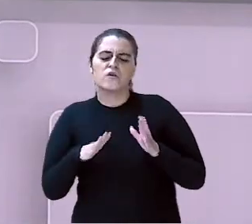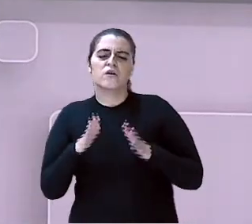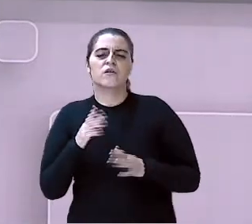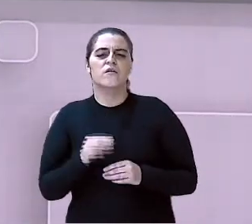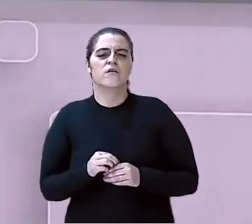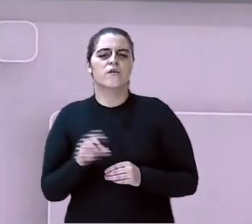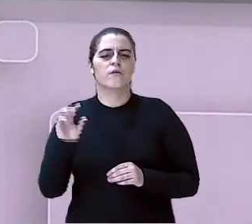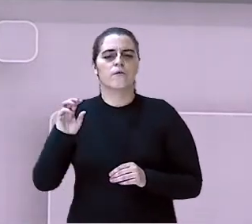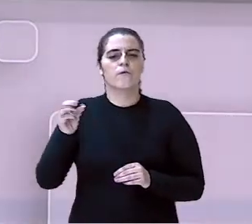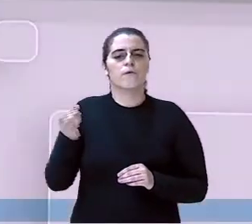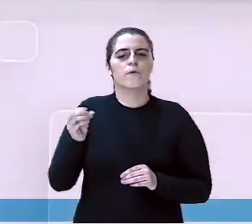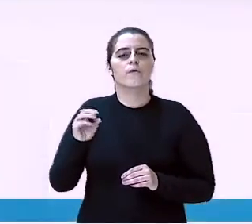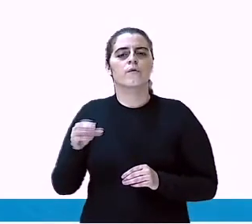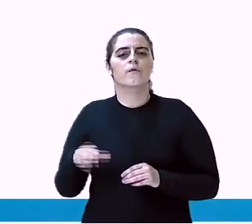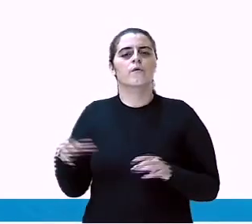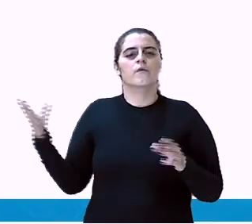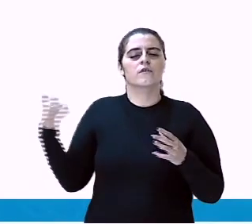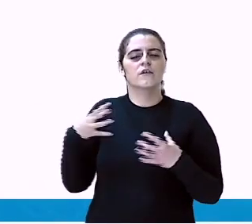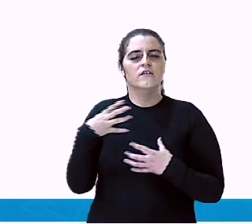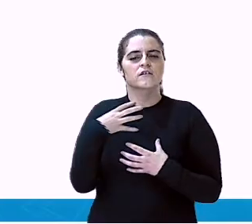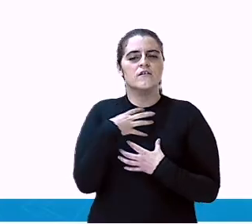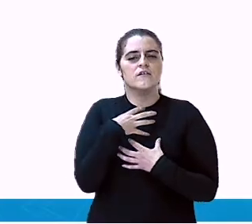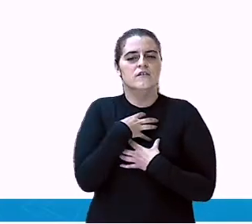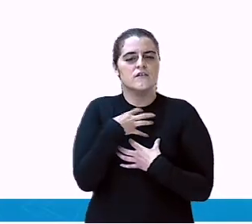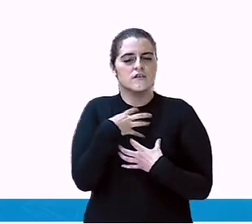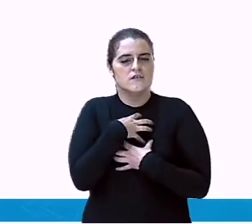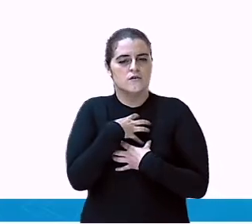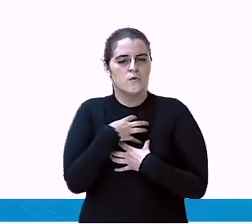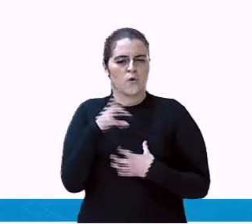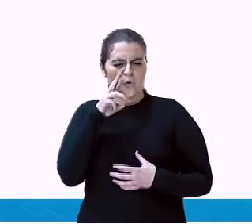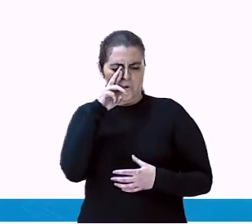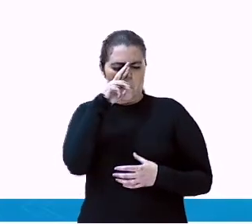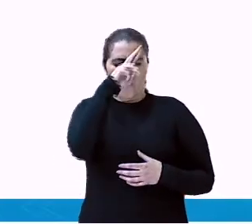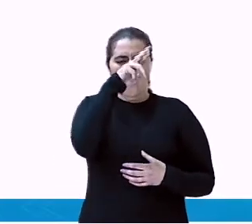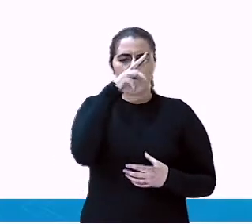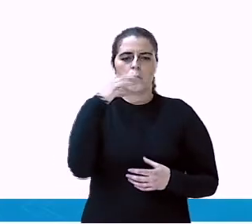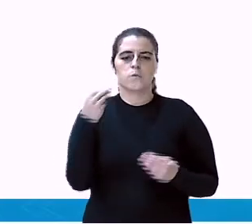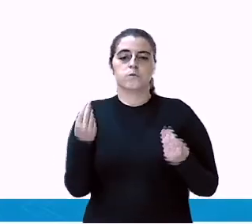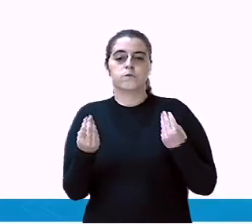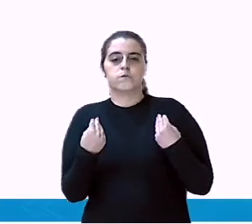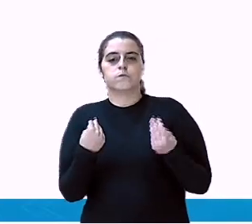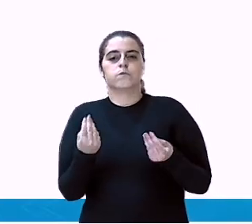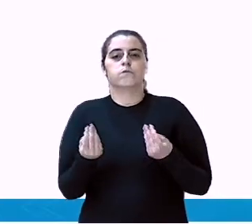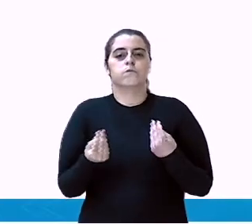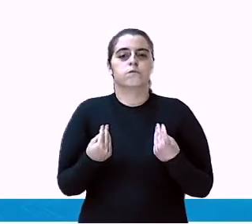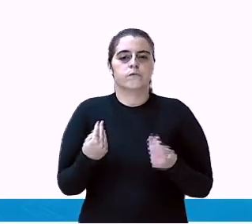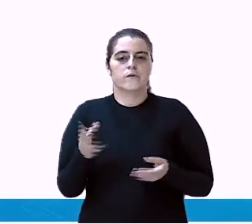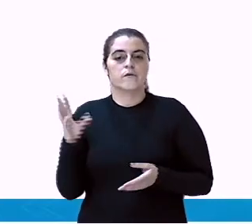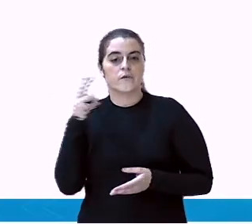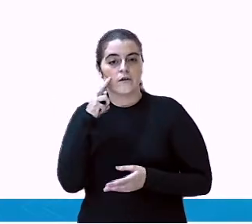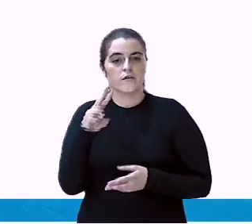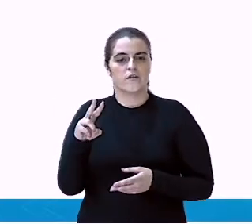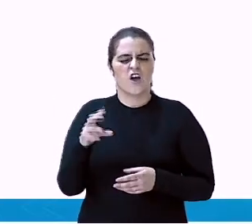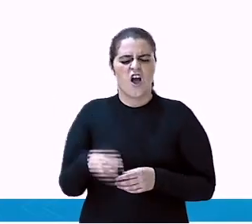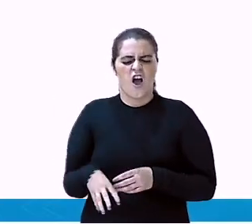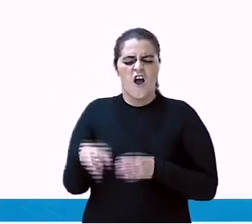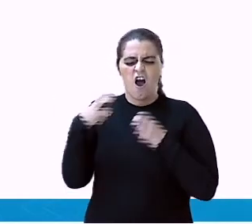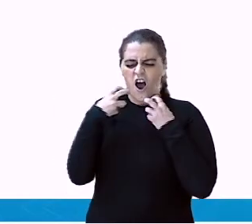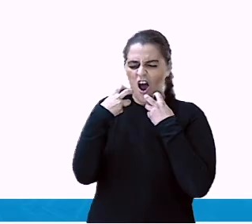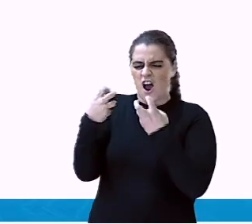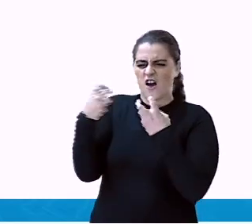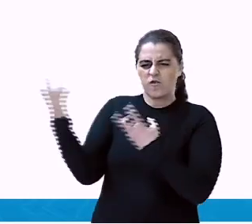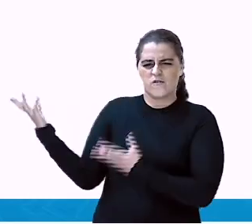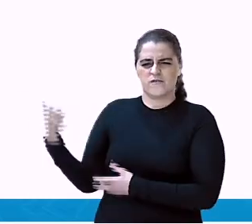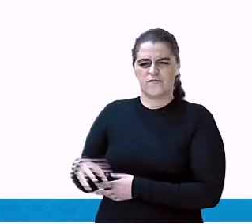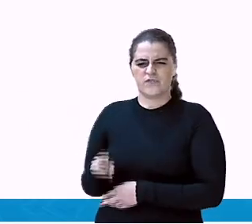o volume de som que dá a sensação de ser forte ou fraco. Olha essa imagem aqui, a menina gritando na cabeça da